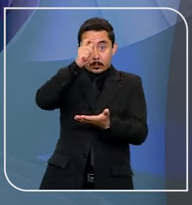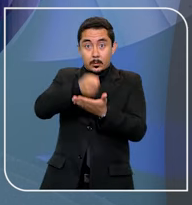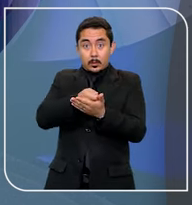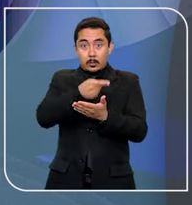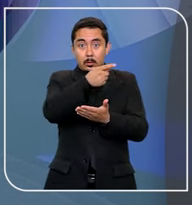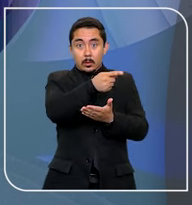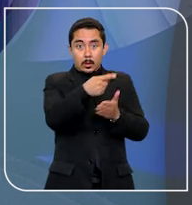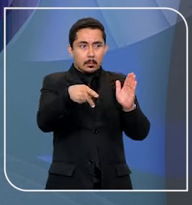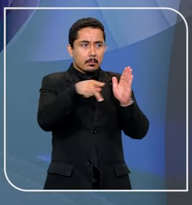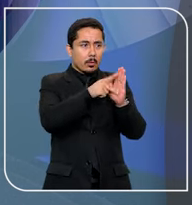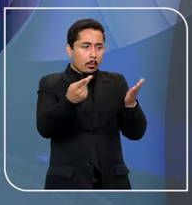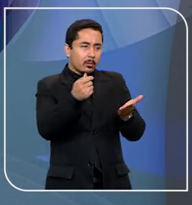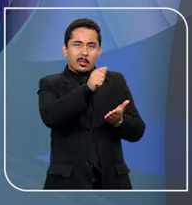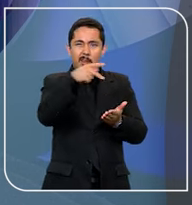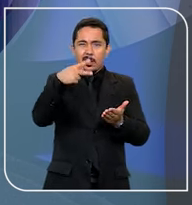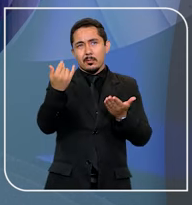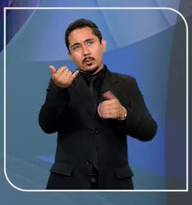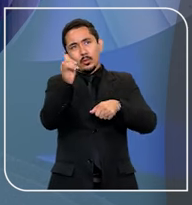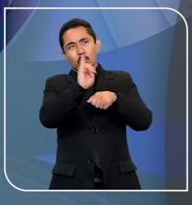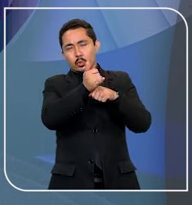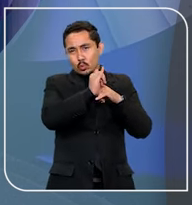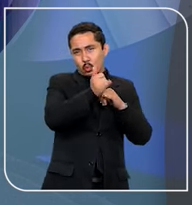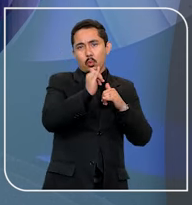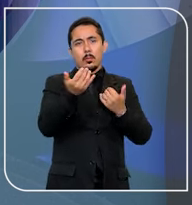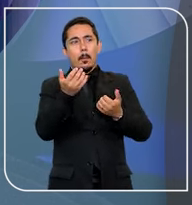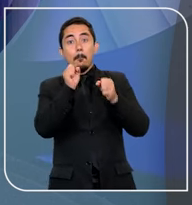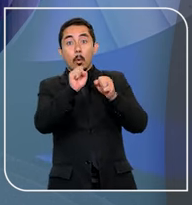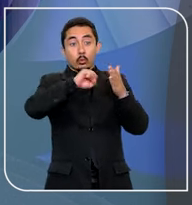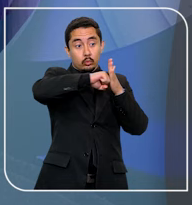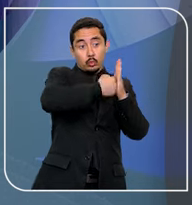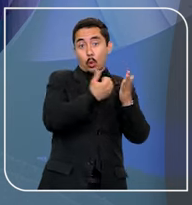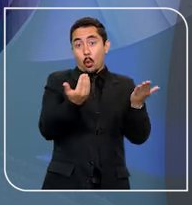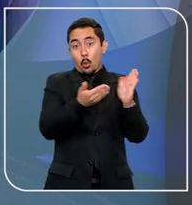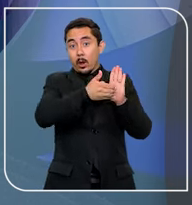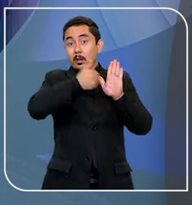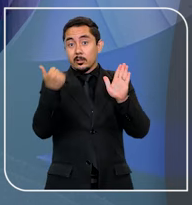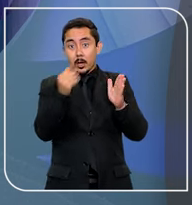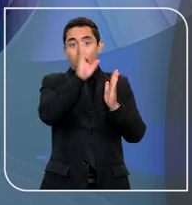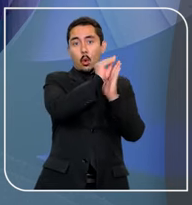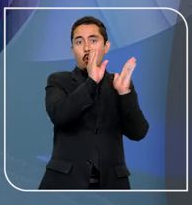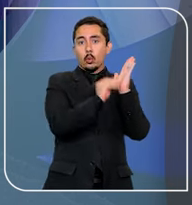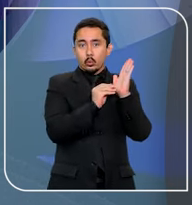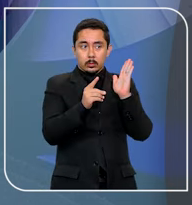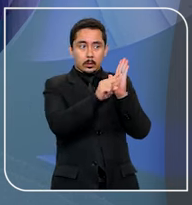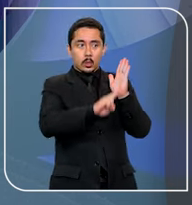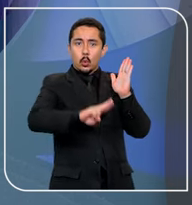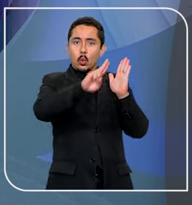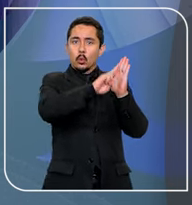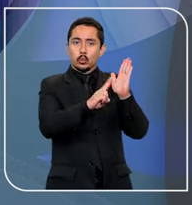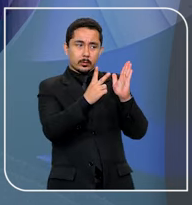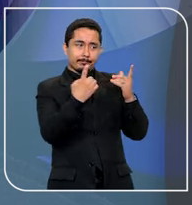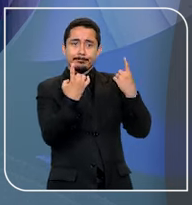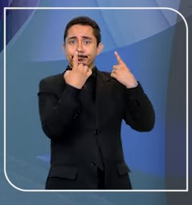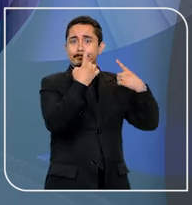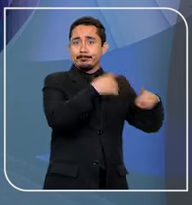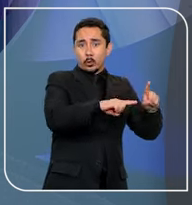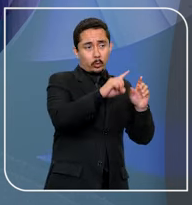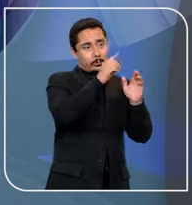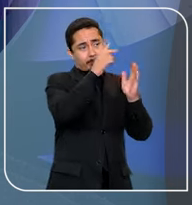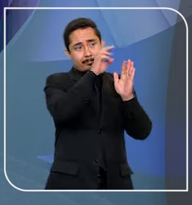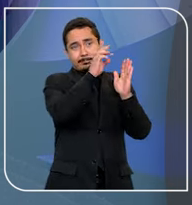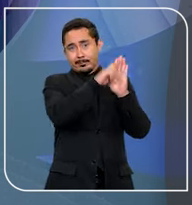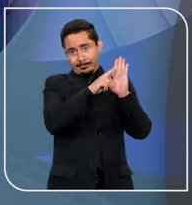provedores de aplicação de internet como YouTube podem suspender e também ver conteúdos de usuários que violem os termos da